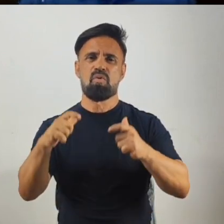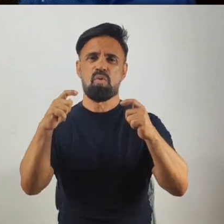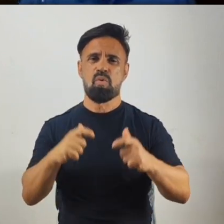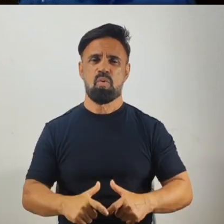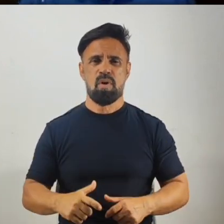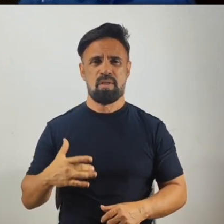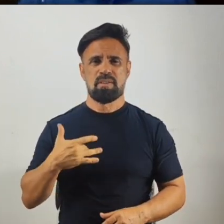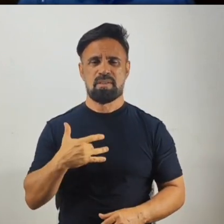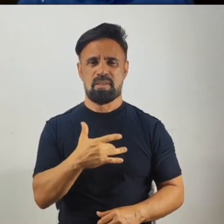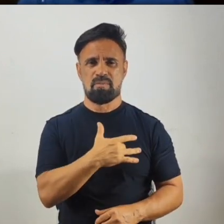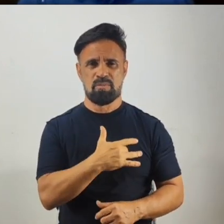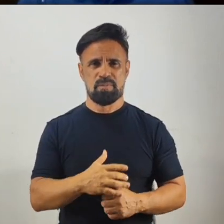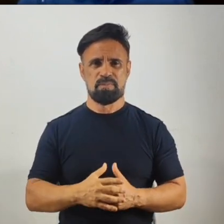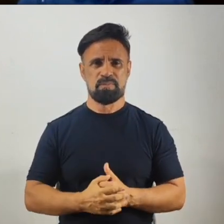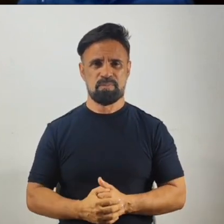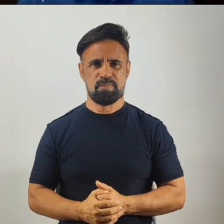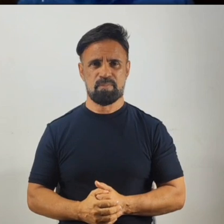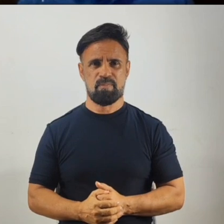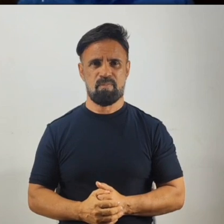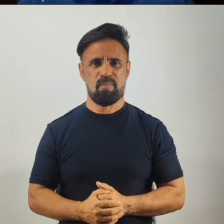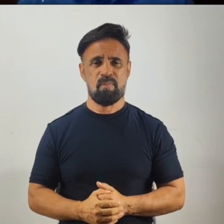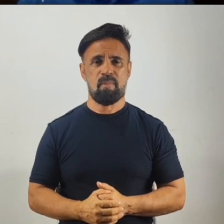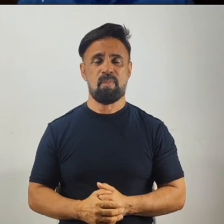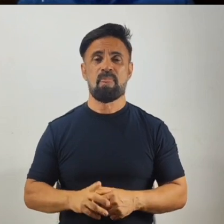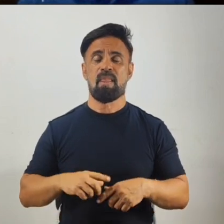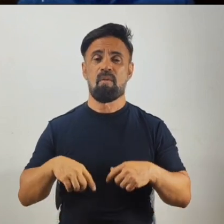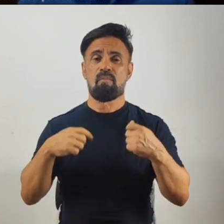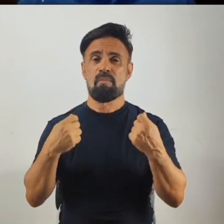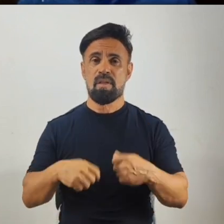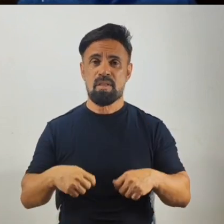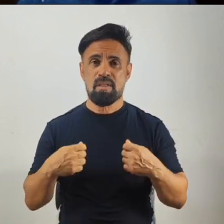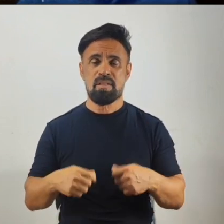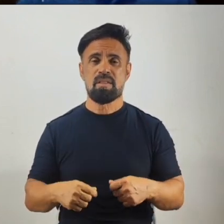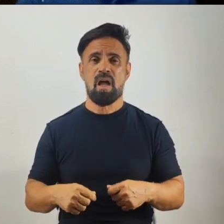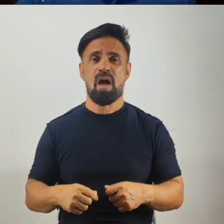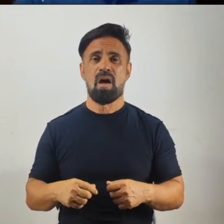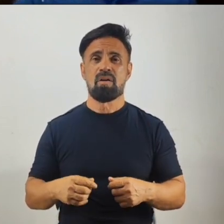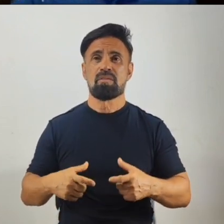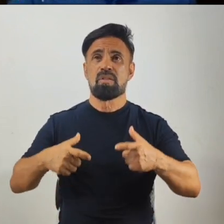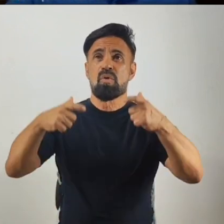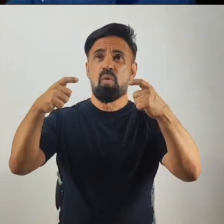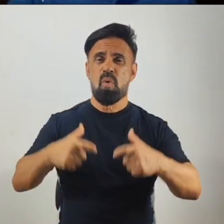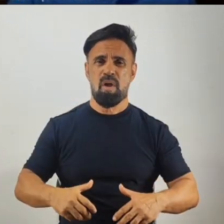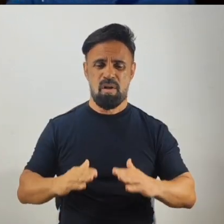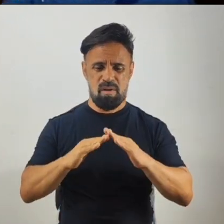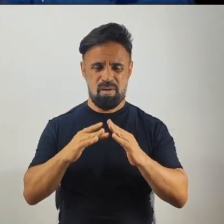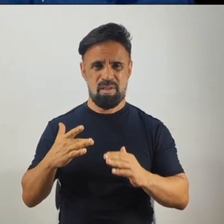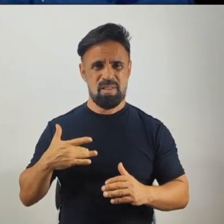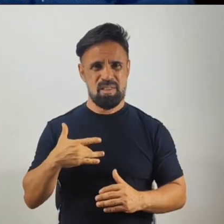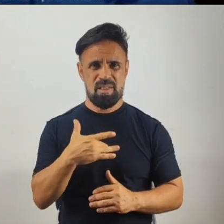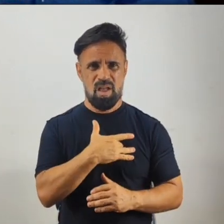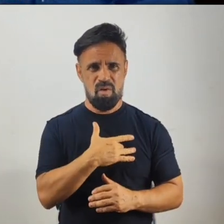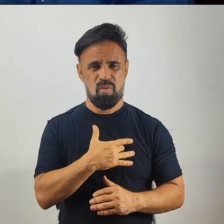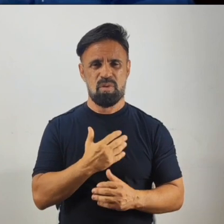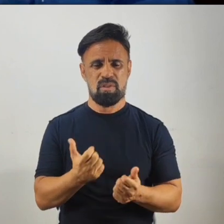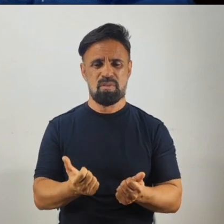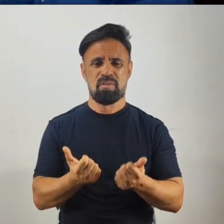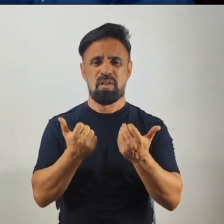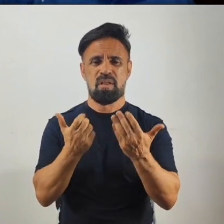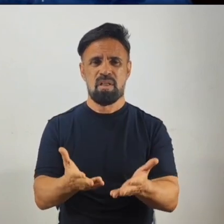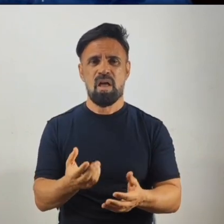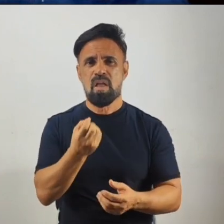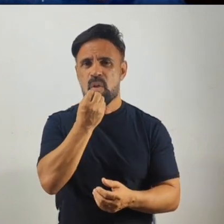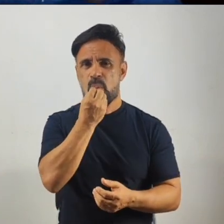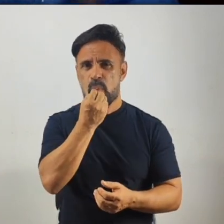pertinentes a cada uma das instalações. Então, é necessário que a infraestrutura